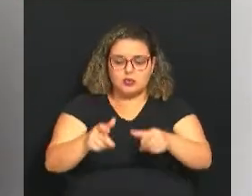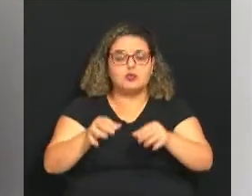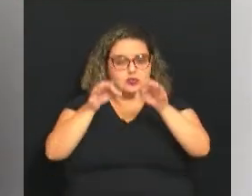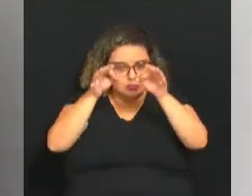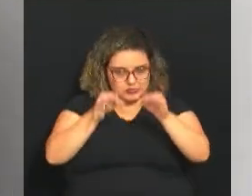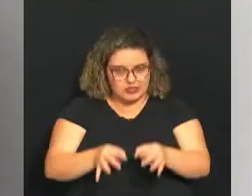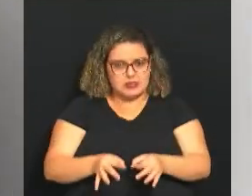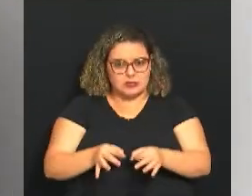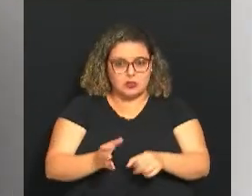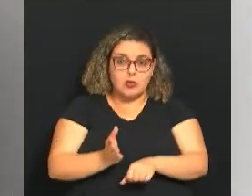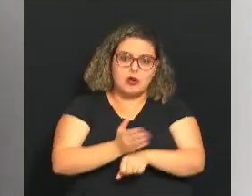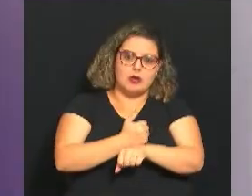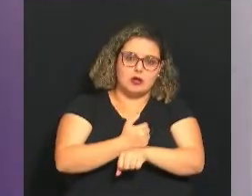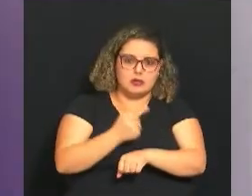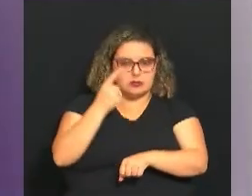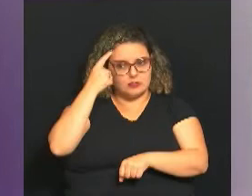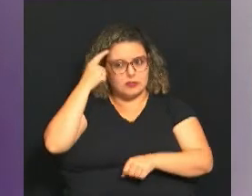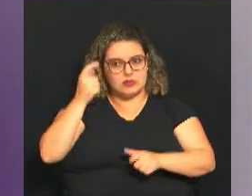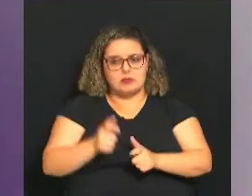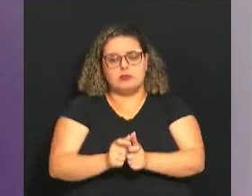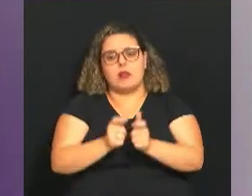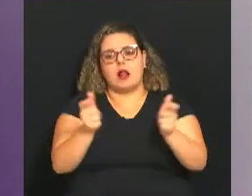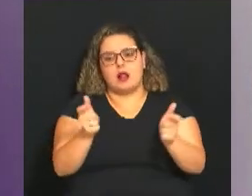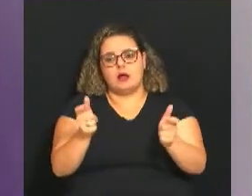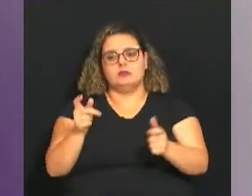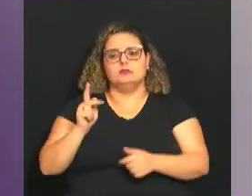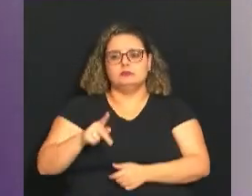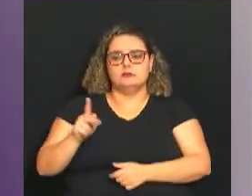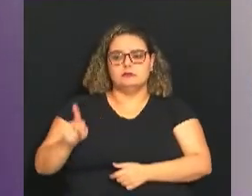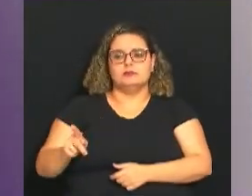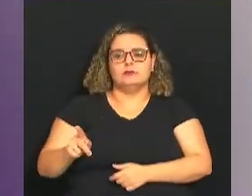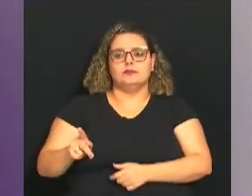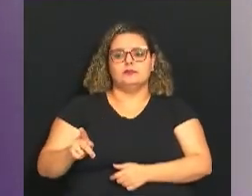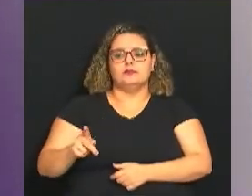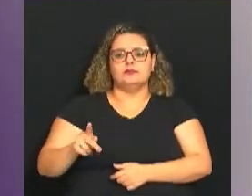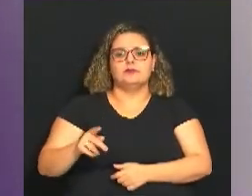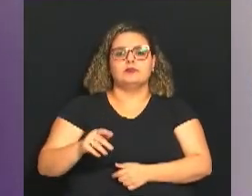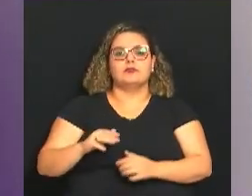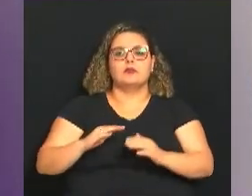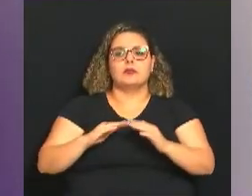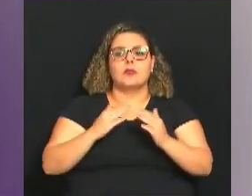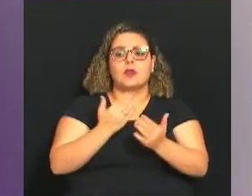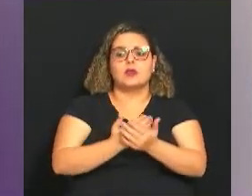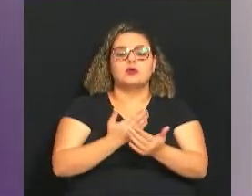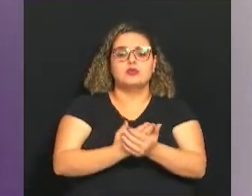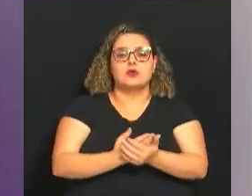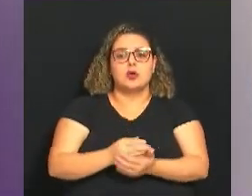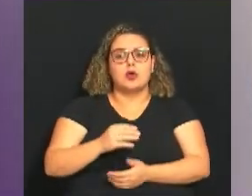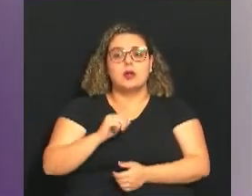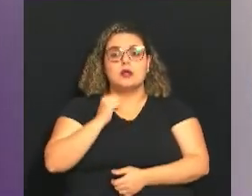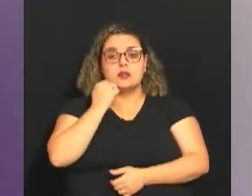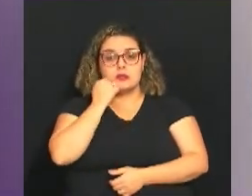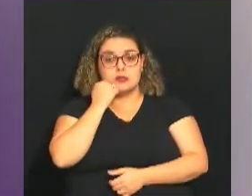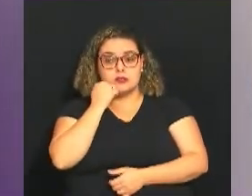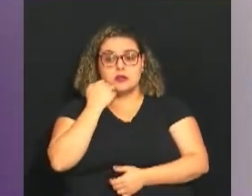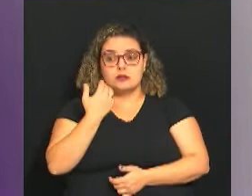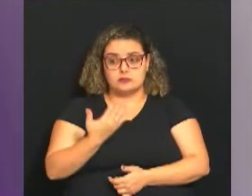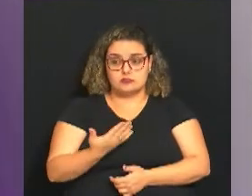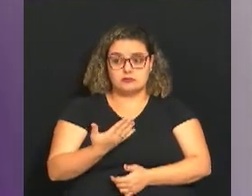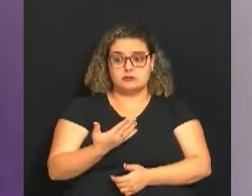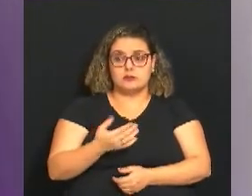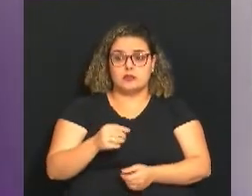conformes antes de pensar em crescer. O professor da ILUM, Escola de Ciência do CNPEM, falou como é o trabalho que